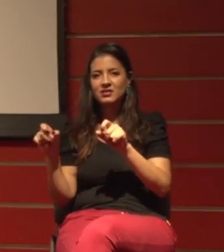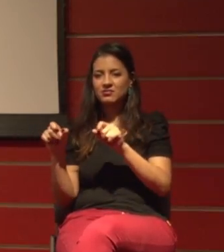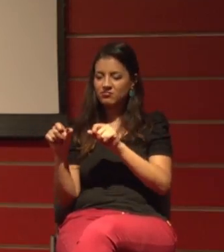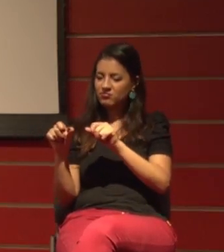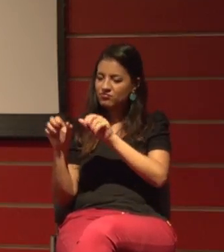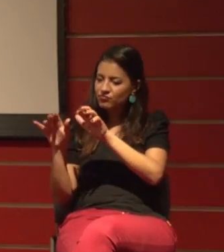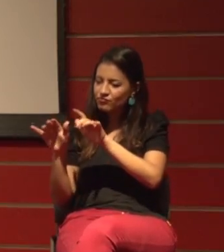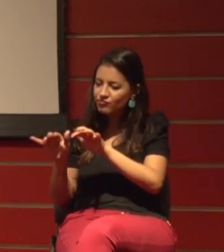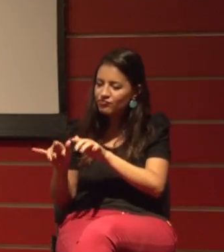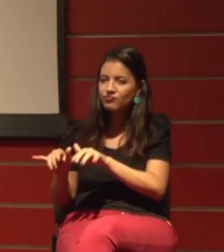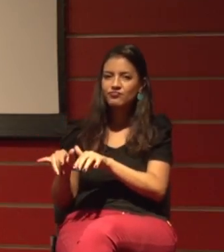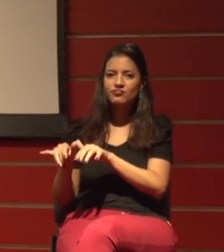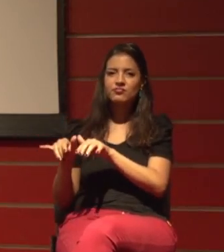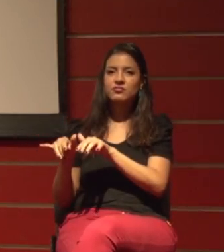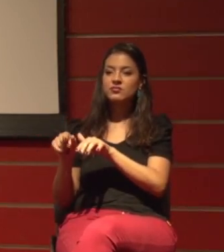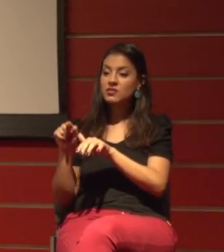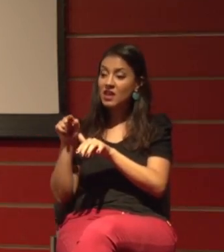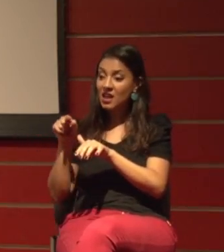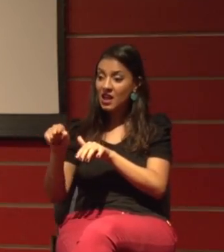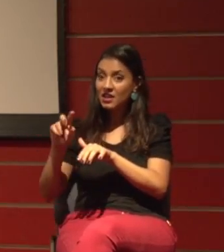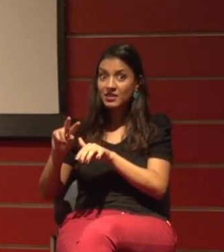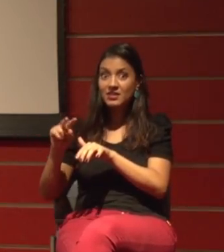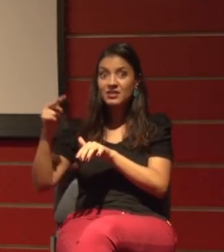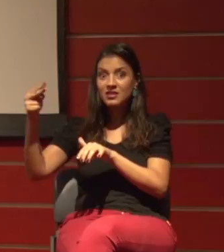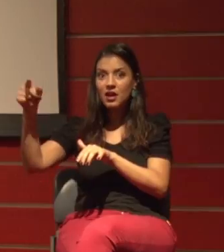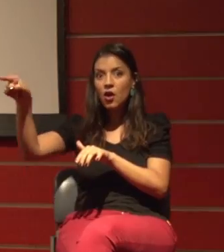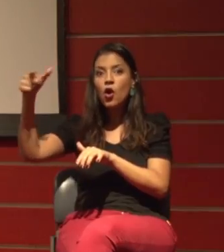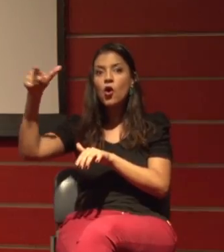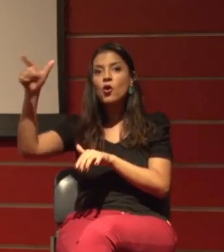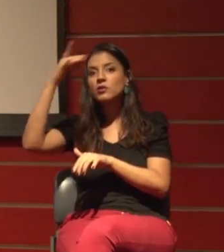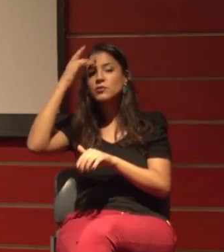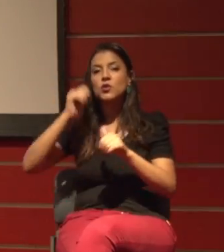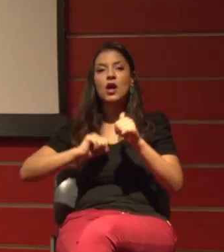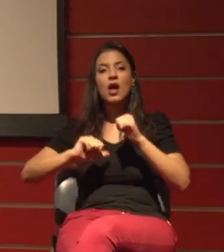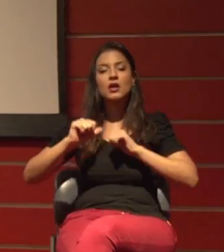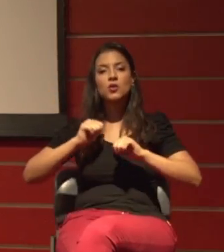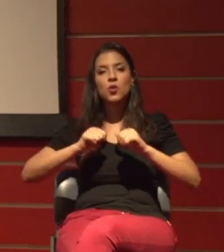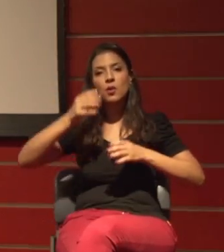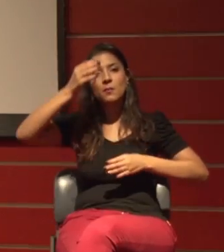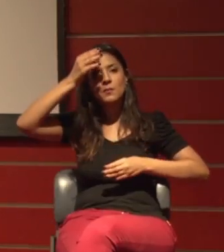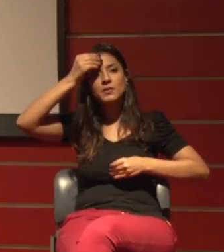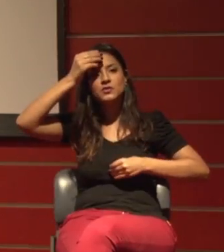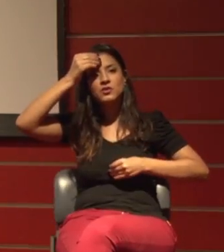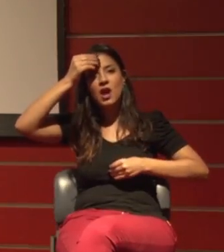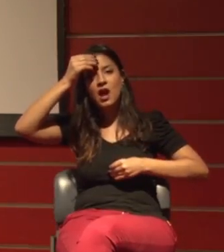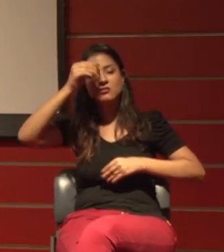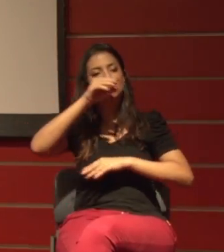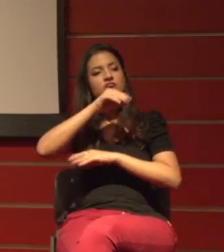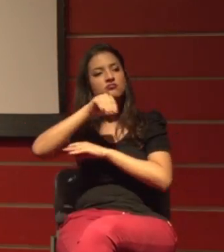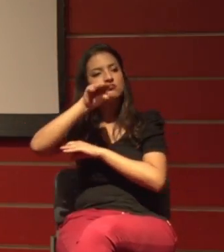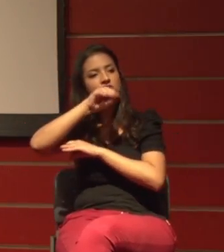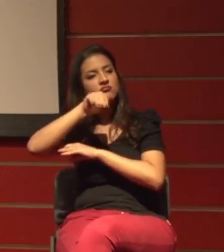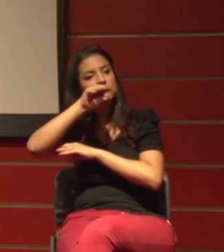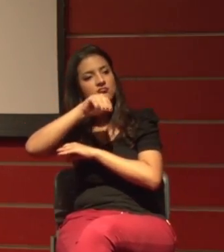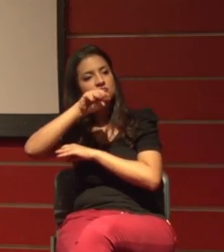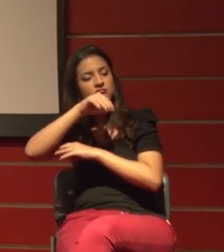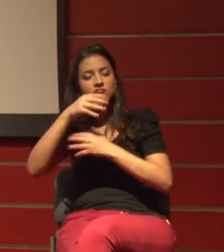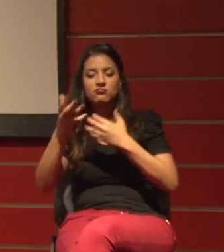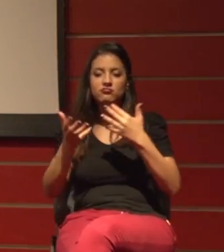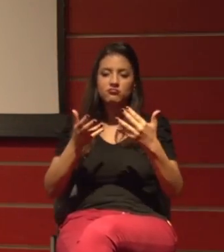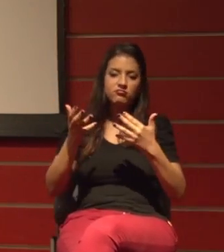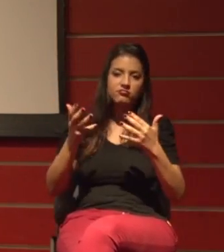anotações que você faz vá pra boca de uma outra pessoa de um outro personagem né um trabalho que vai ser dirigido por um outro